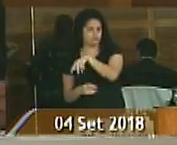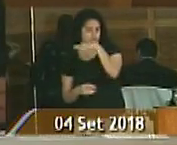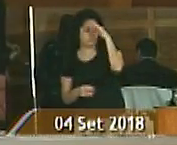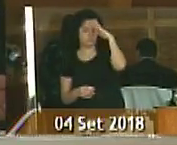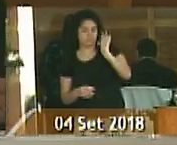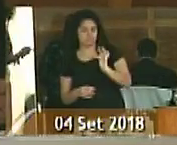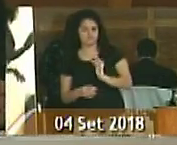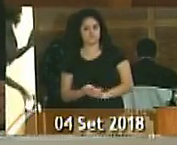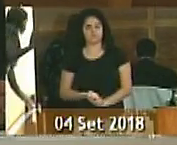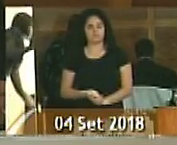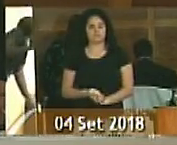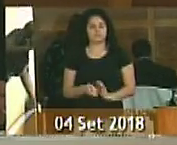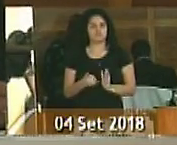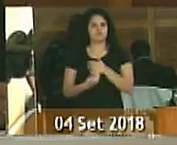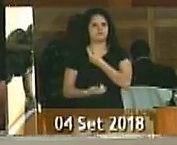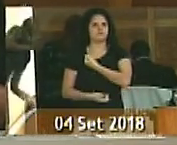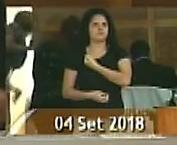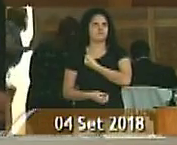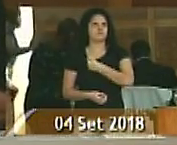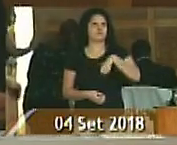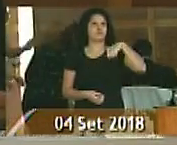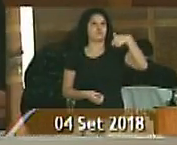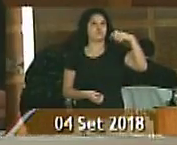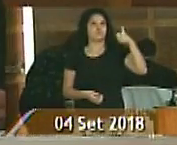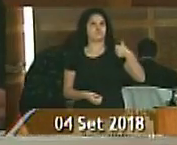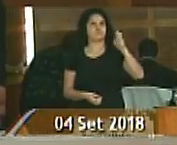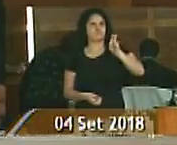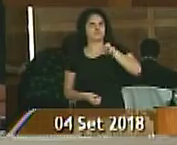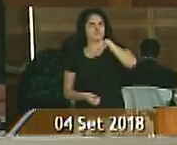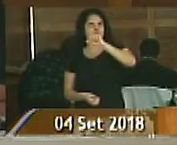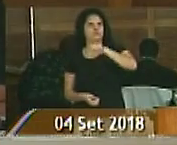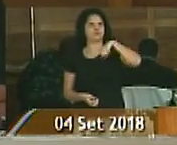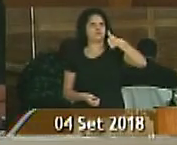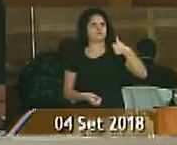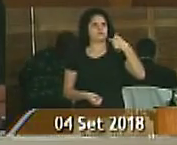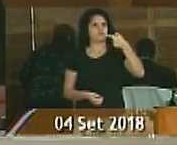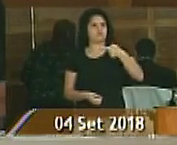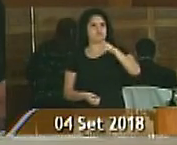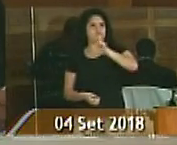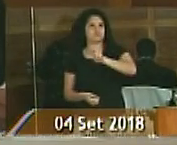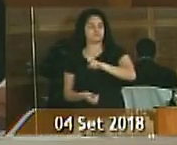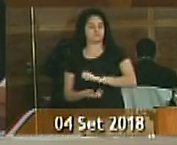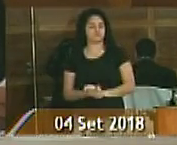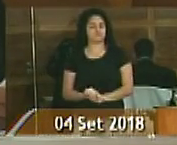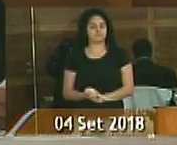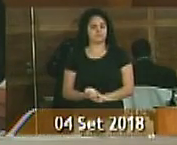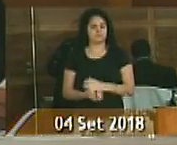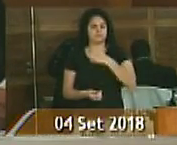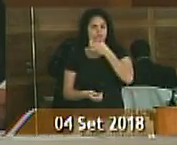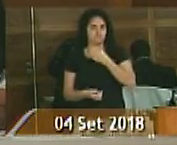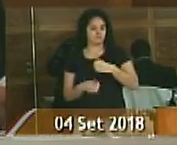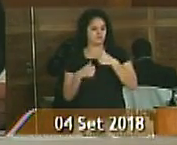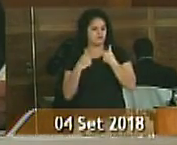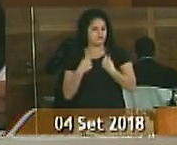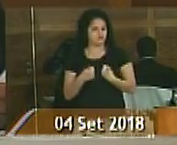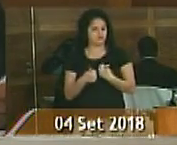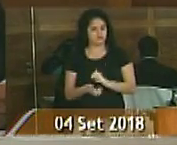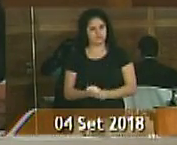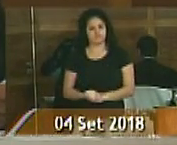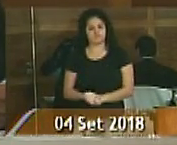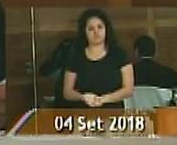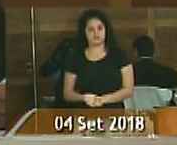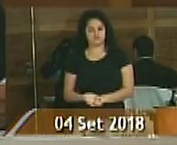Timóteo. Pareceres de número 158 e 175, 2018, tendo sido aprovado por